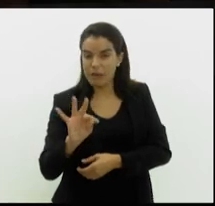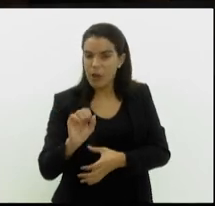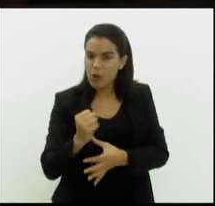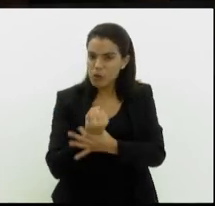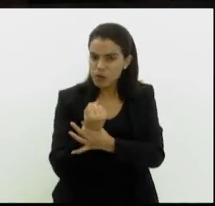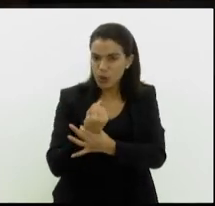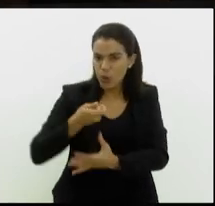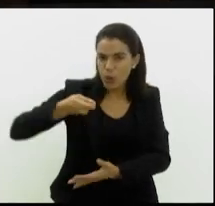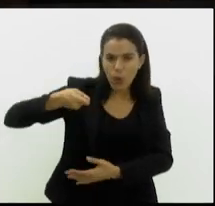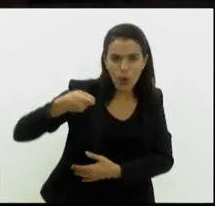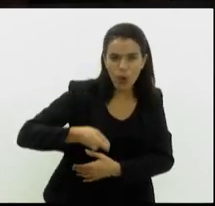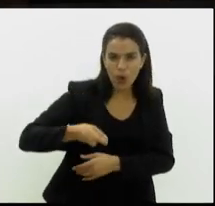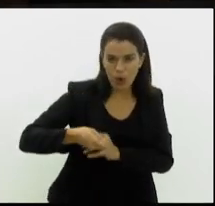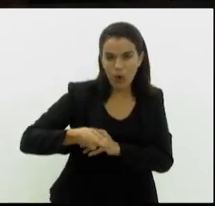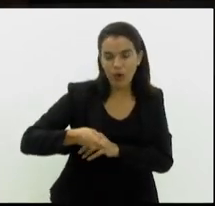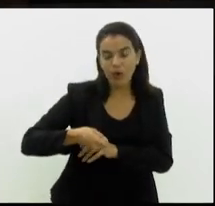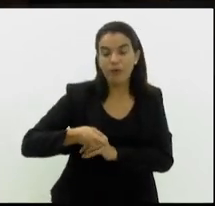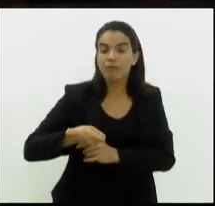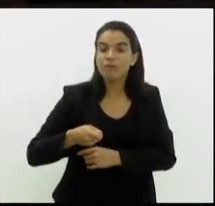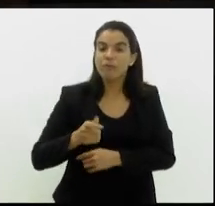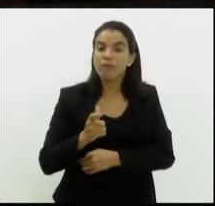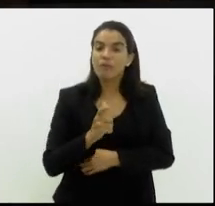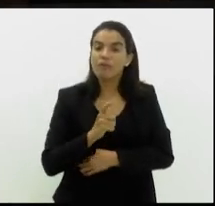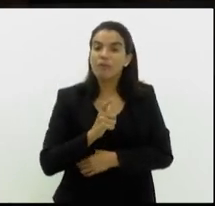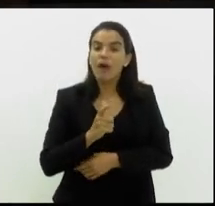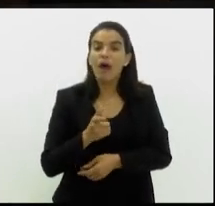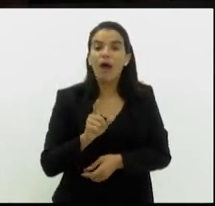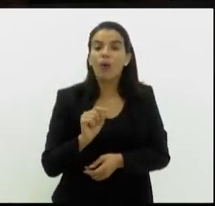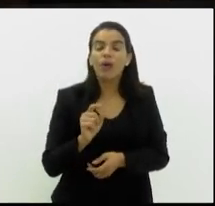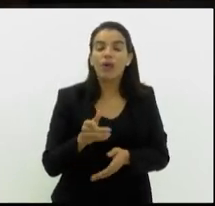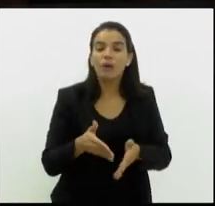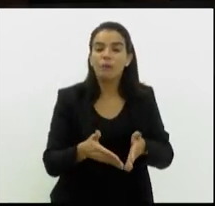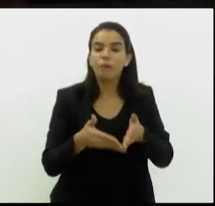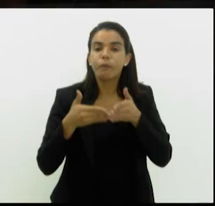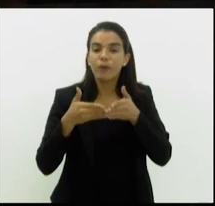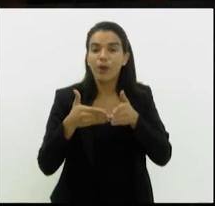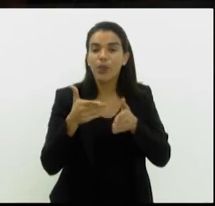obrigatório, que era pago, está suspenso desde